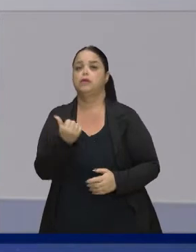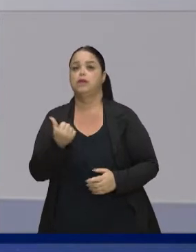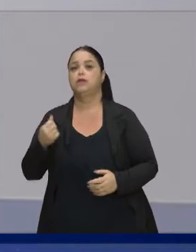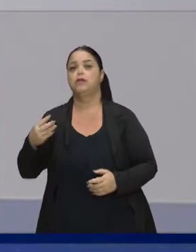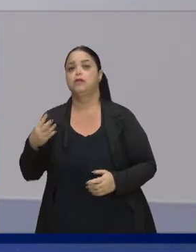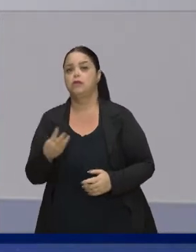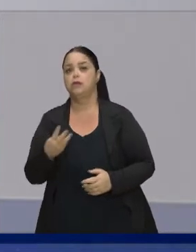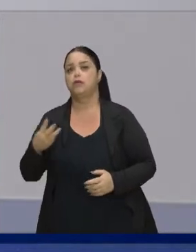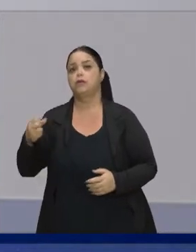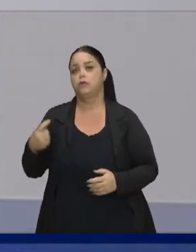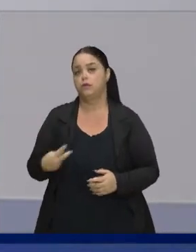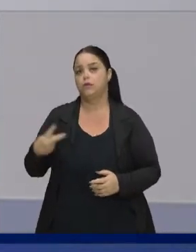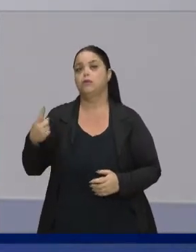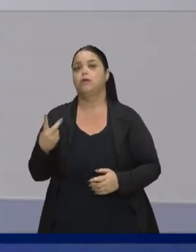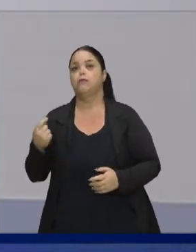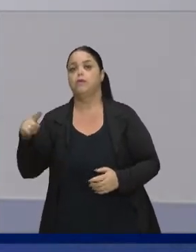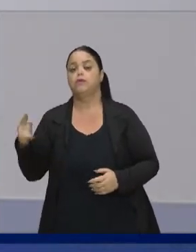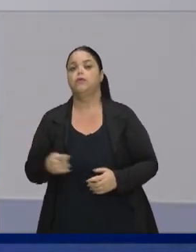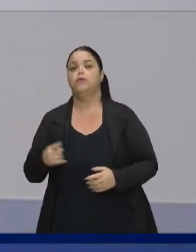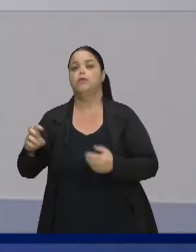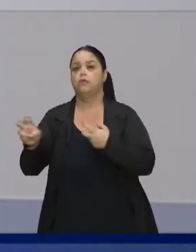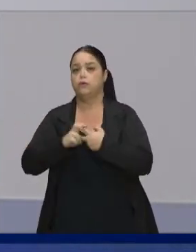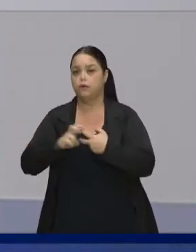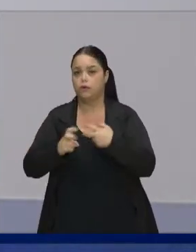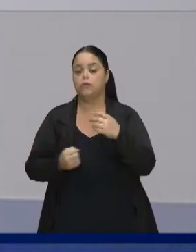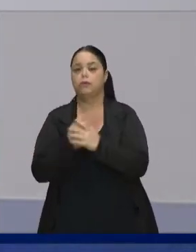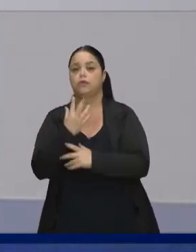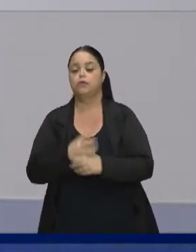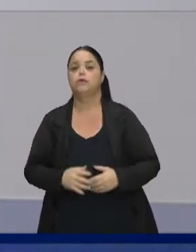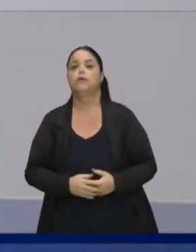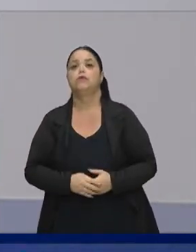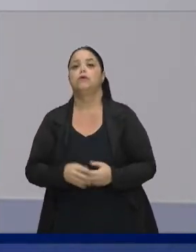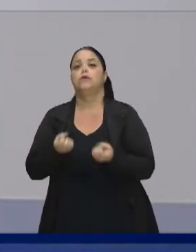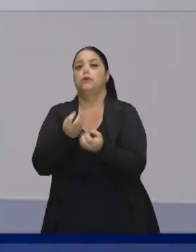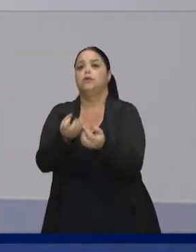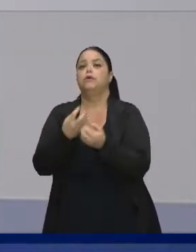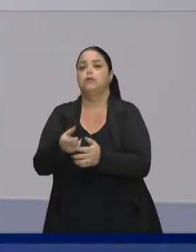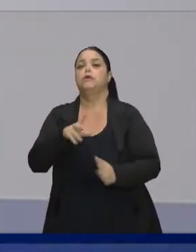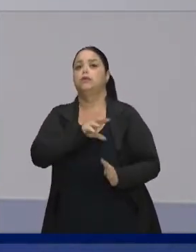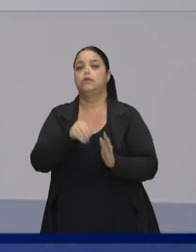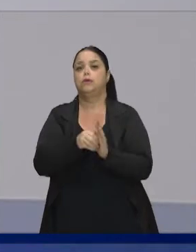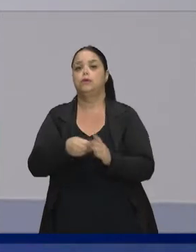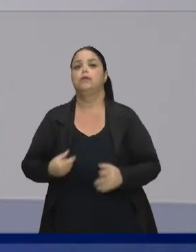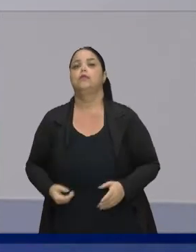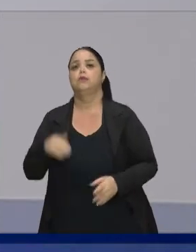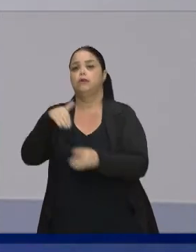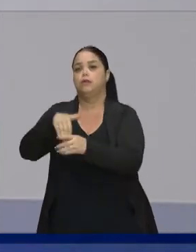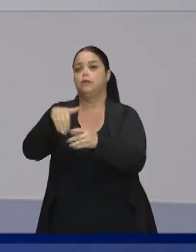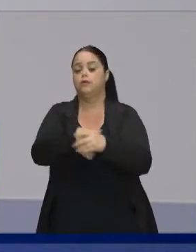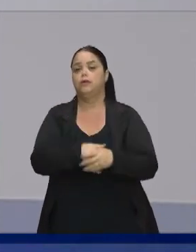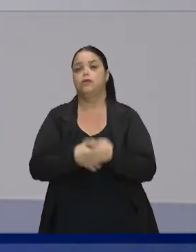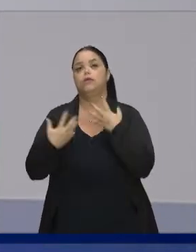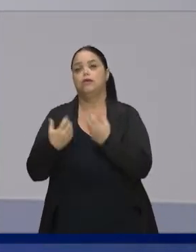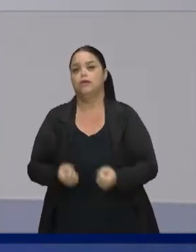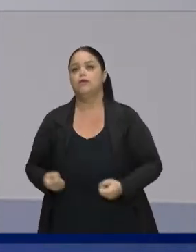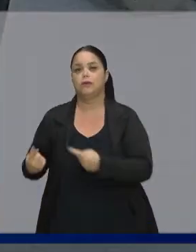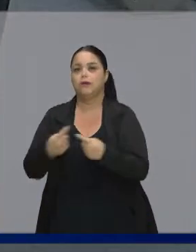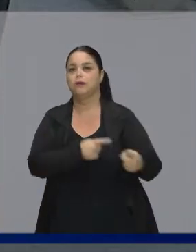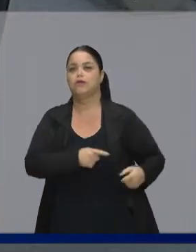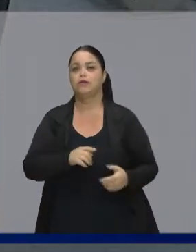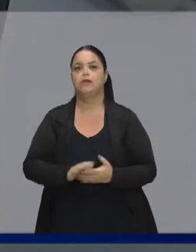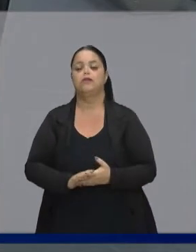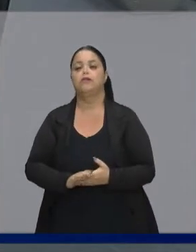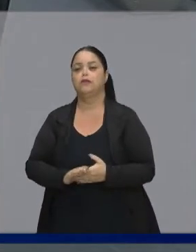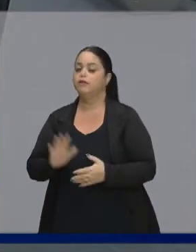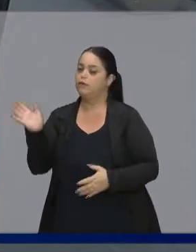632-2021. Autoria do Poder Executivo. Em votação, o processo. Informa aos seus vereadores que o processo possui uma emenda. Em votação, a emenda. Vereador Salvador, permanece em comissão. Os contrários manifestam.